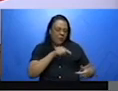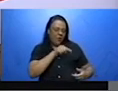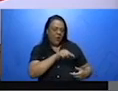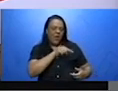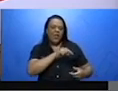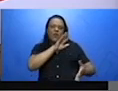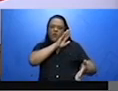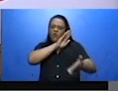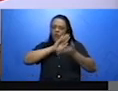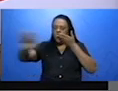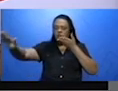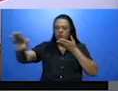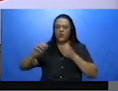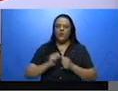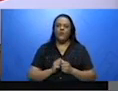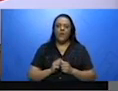principal.